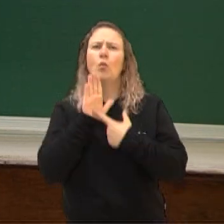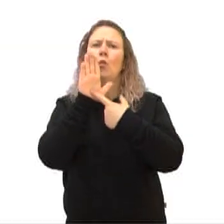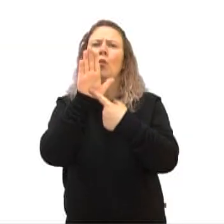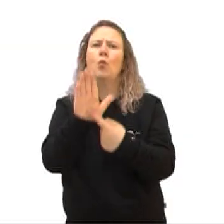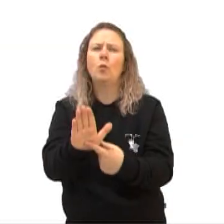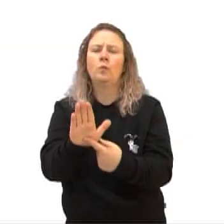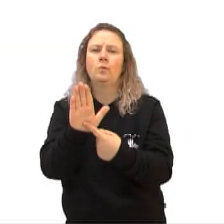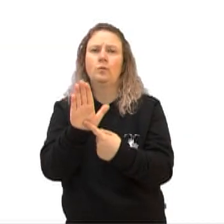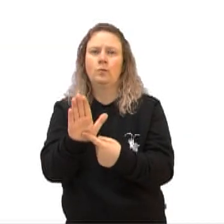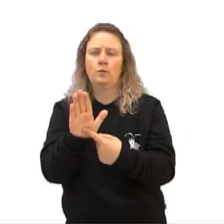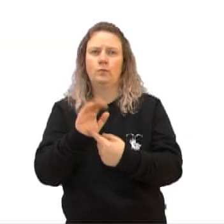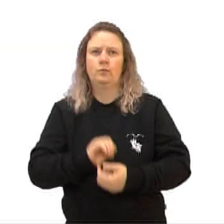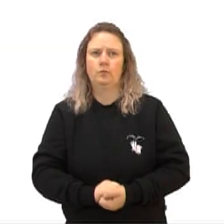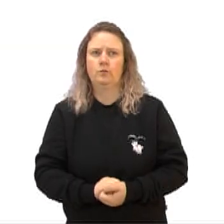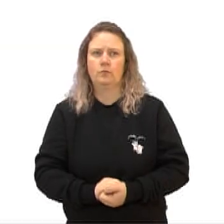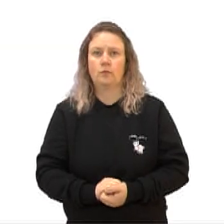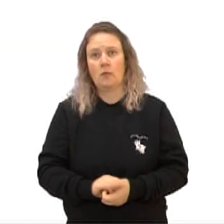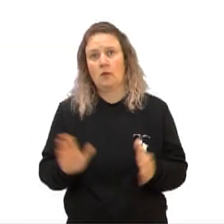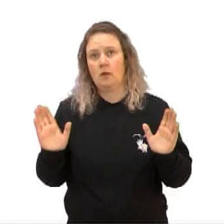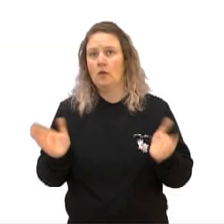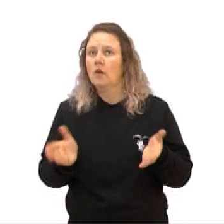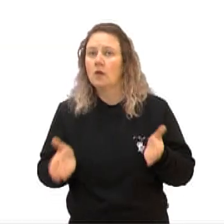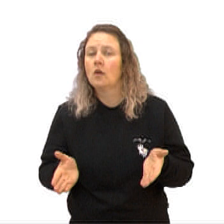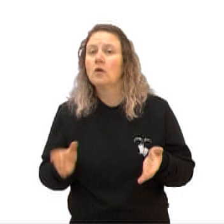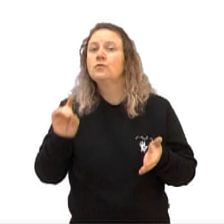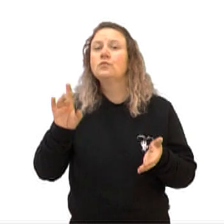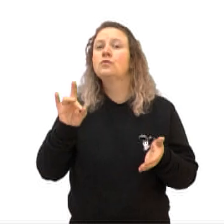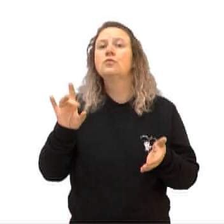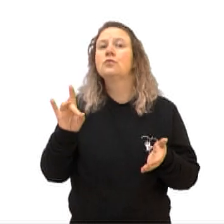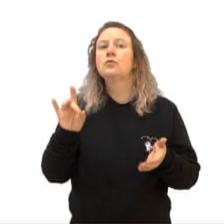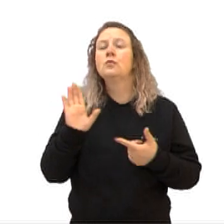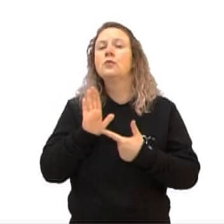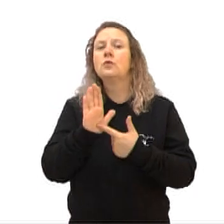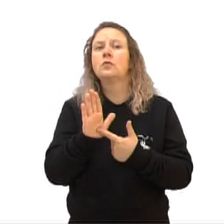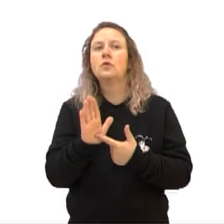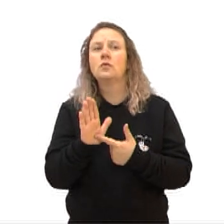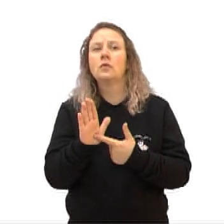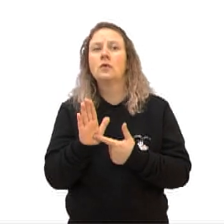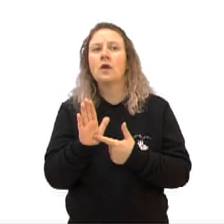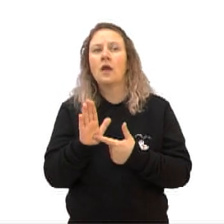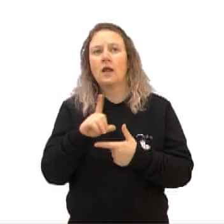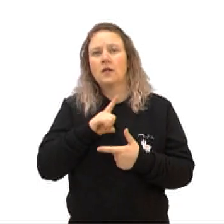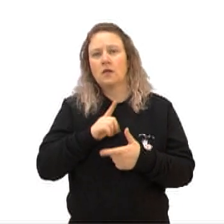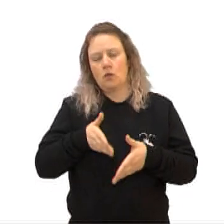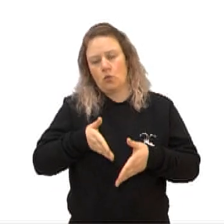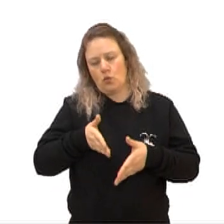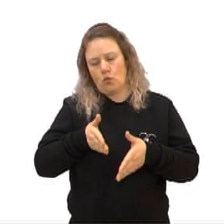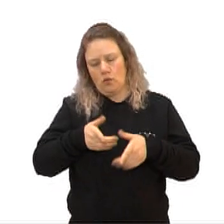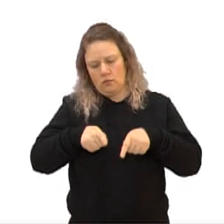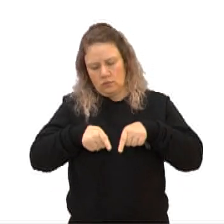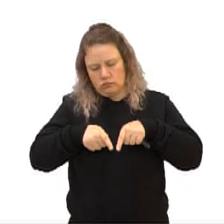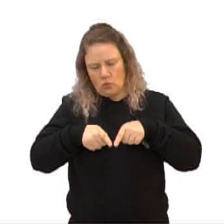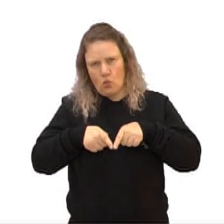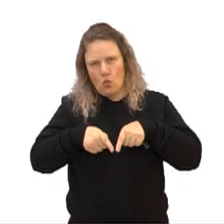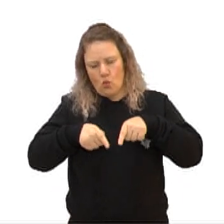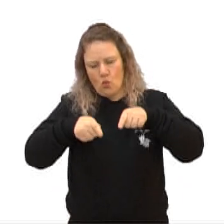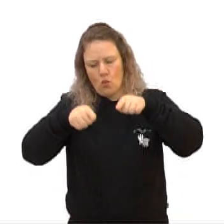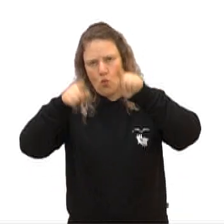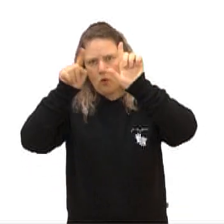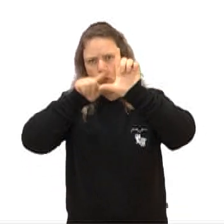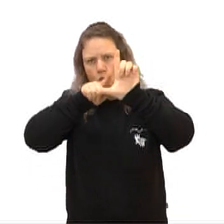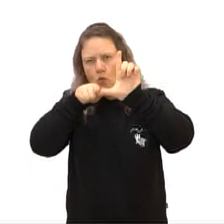ó. Nesse caso aqui, a gente fez só uma demonstração, essa altura ela faz um ângulo de 15 graus em relação